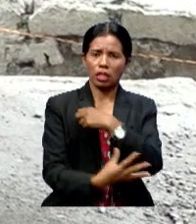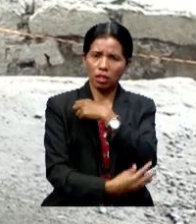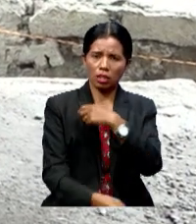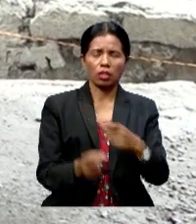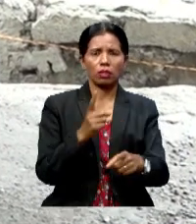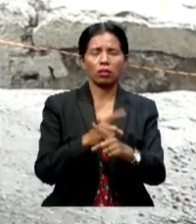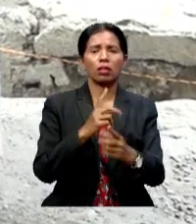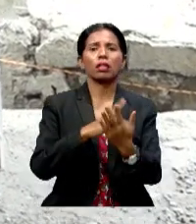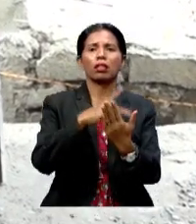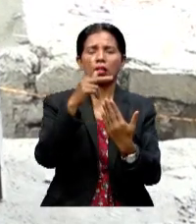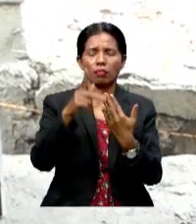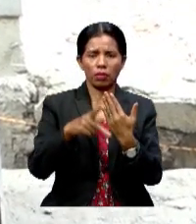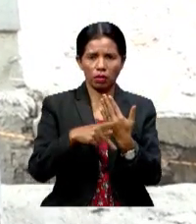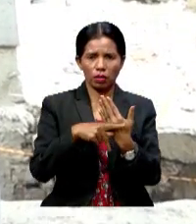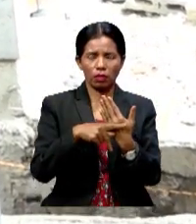programa